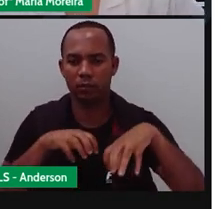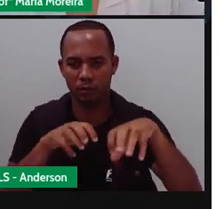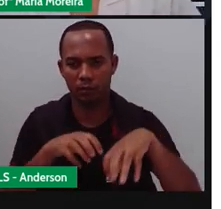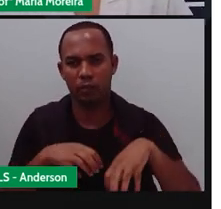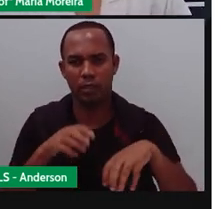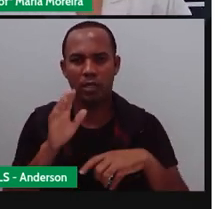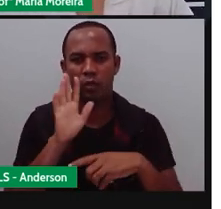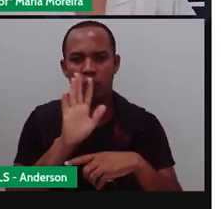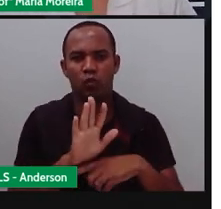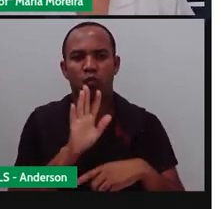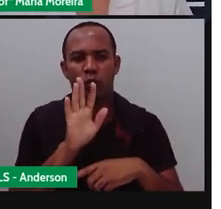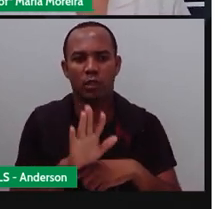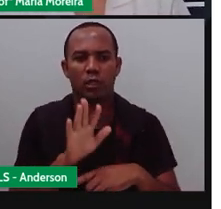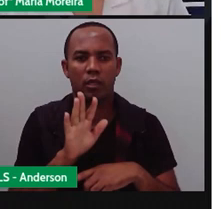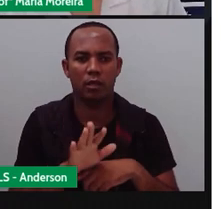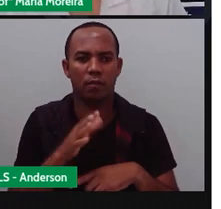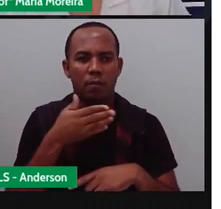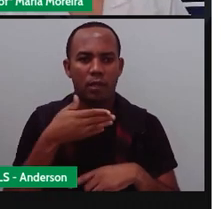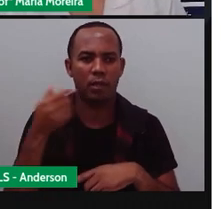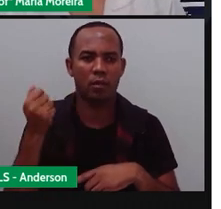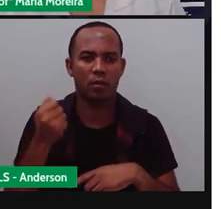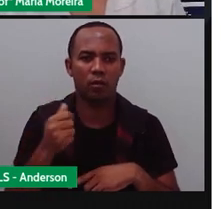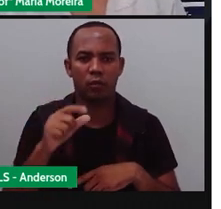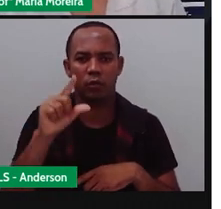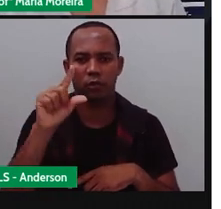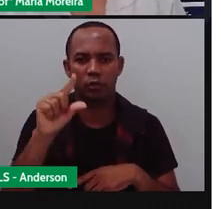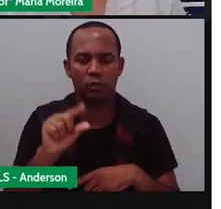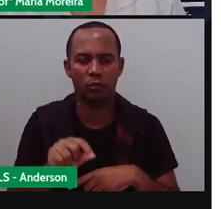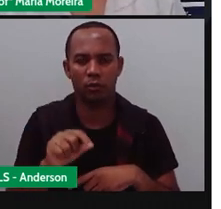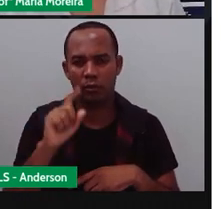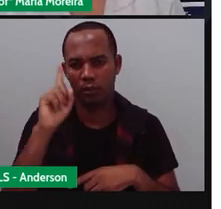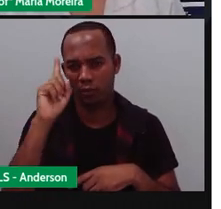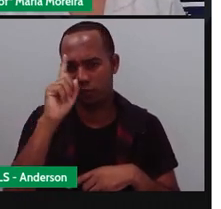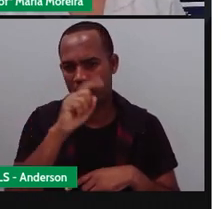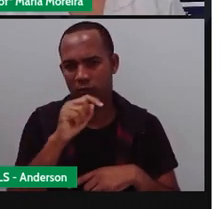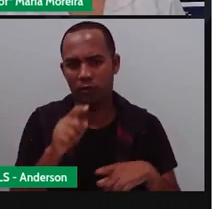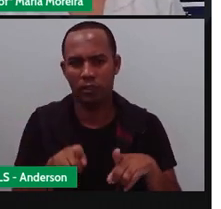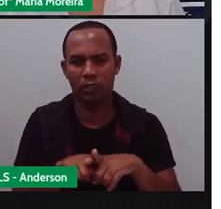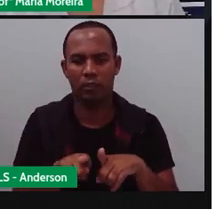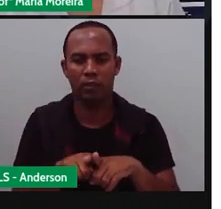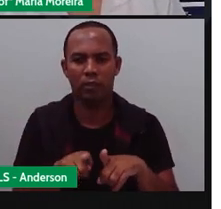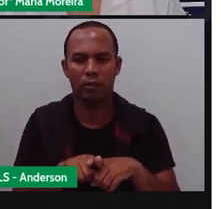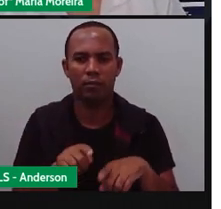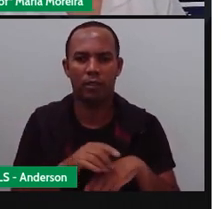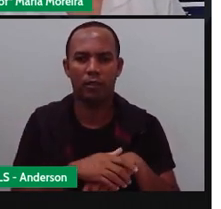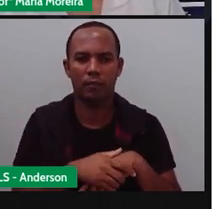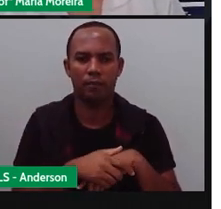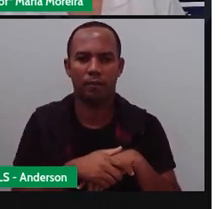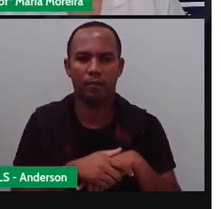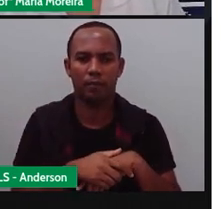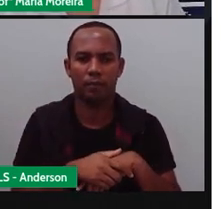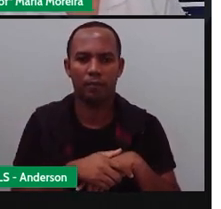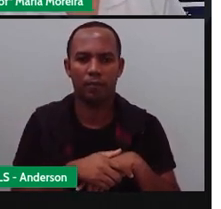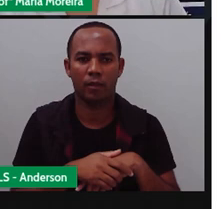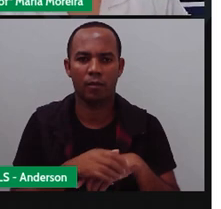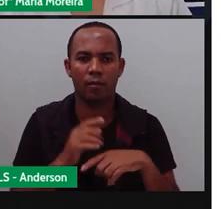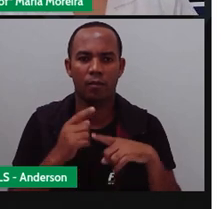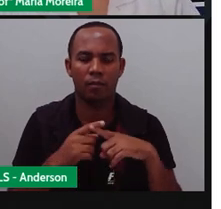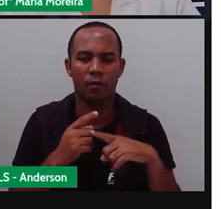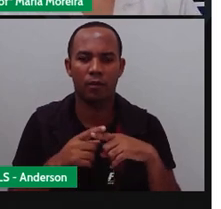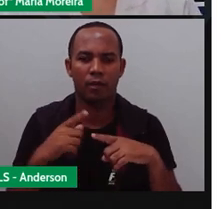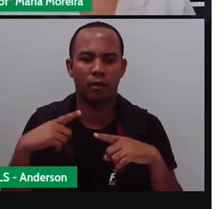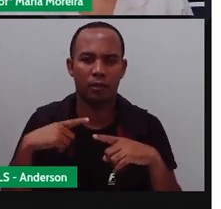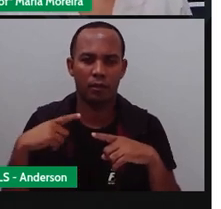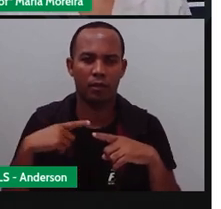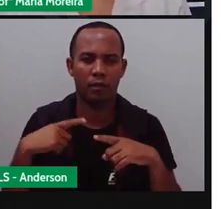para agilizar em diminuir essa dificuldade técnica e física certo a técnica né porque